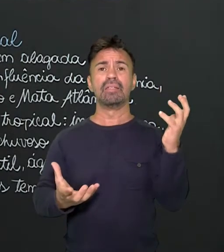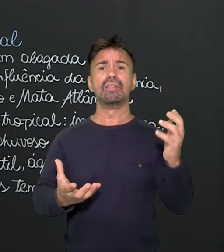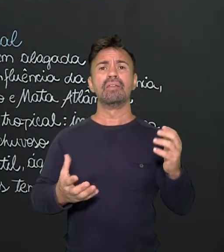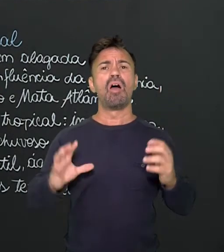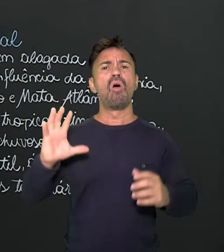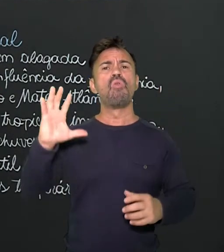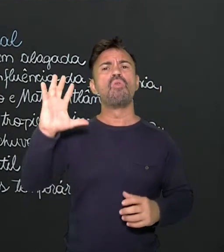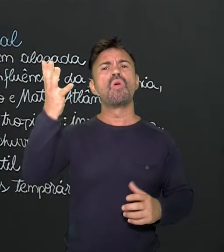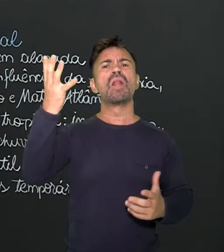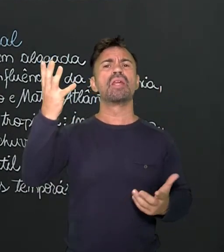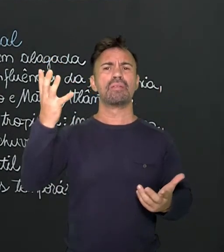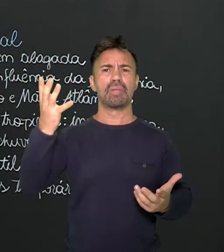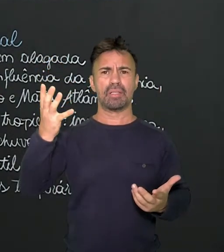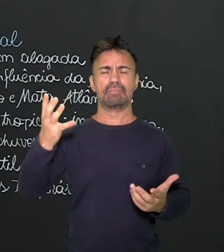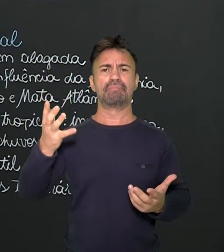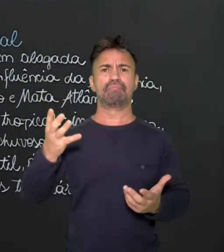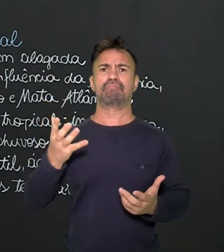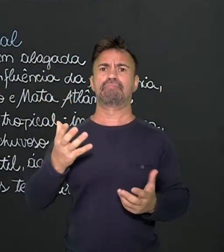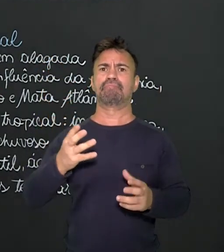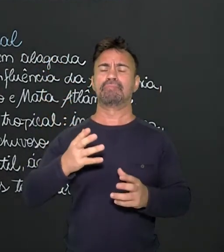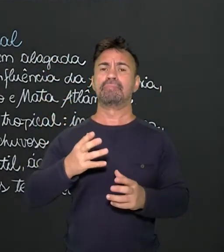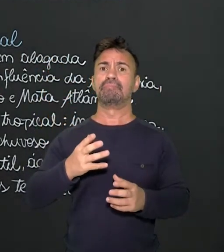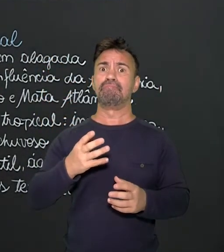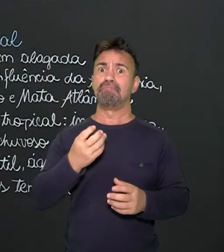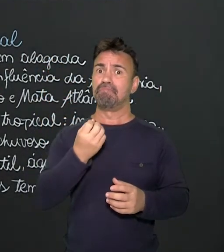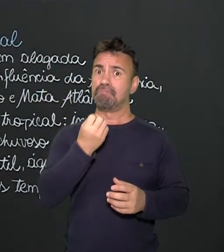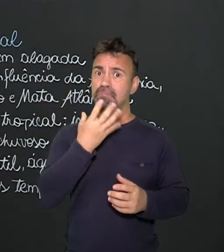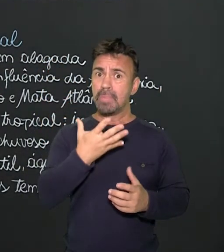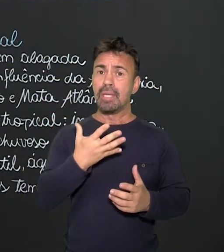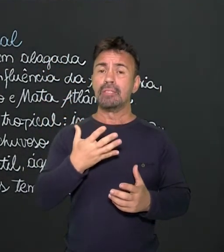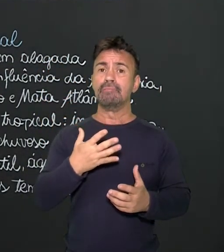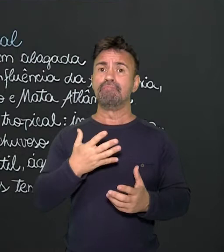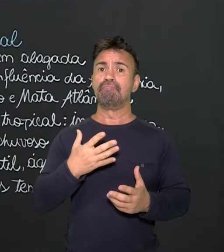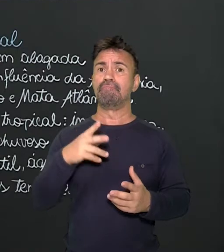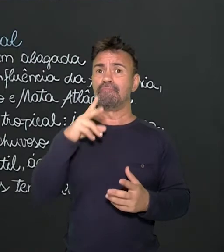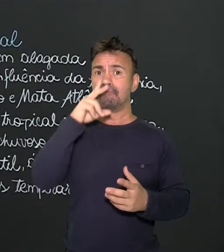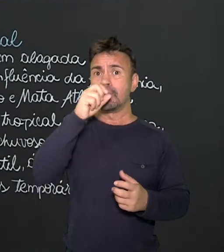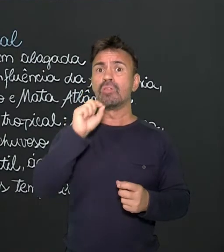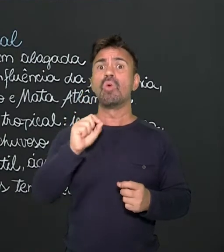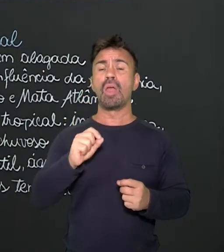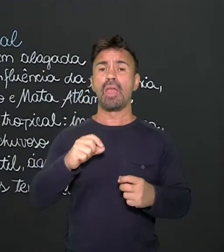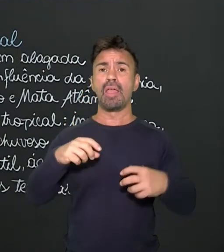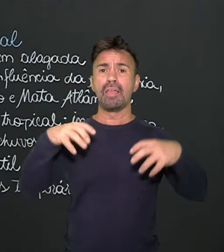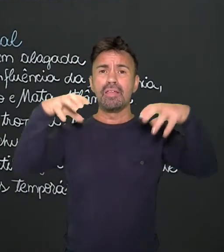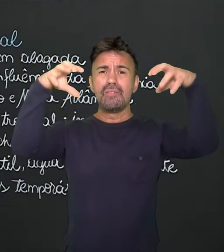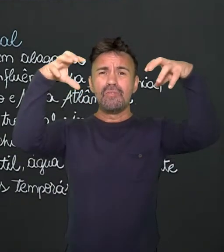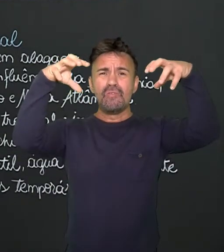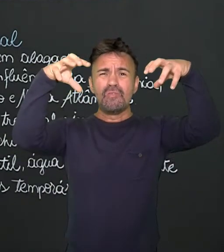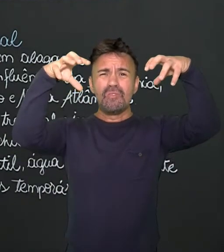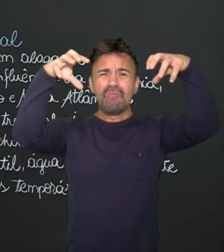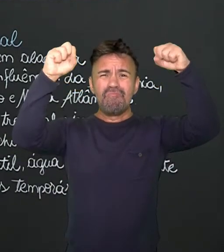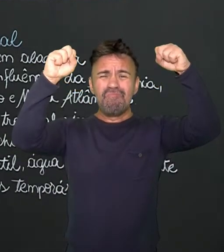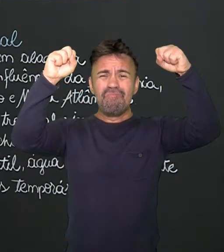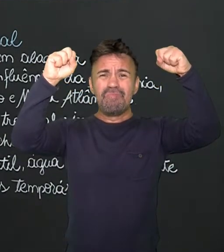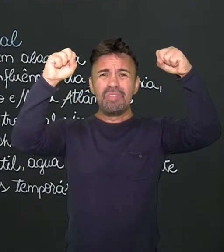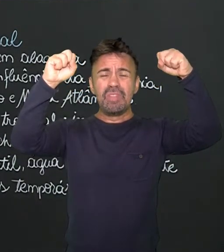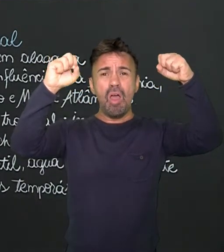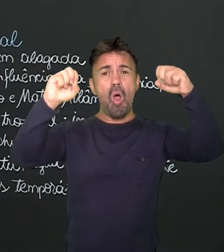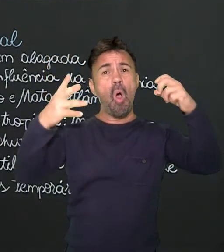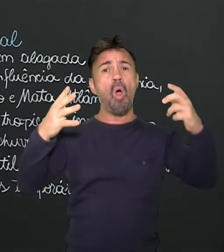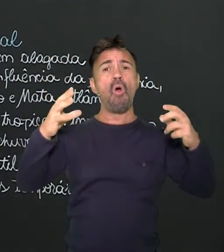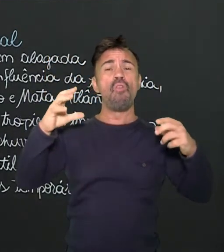O clima do Cerrado, a gente chama de um clima tropical bem marcado, onde eu tenho aí um inverno muito seco e um verão